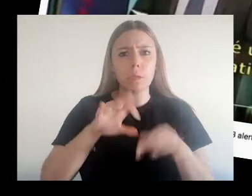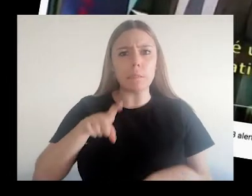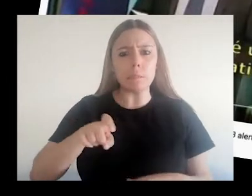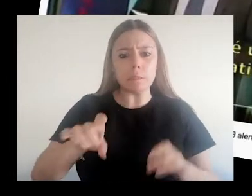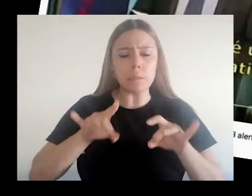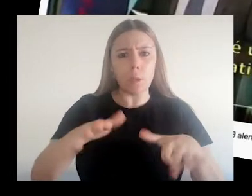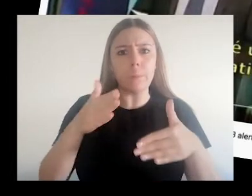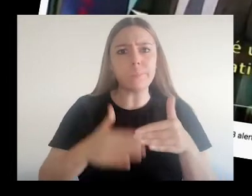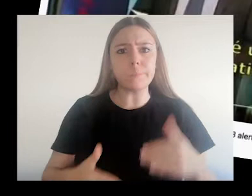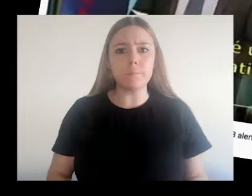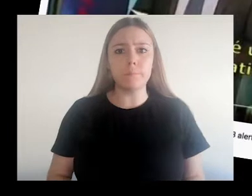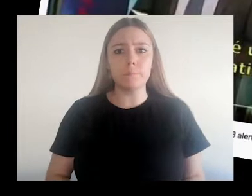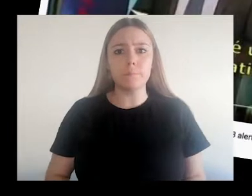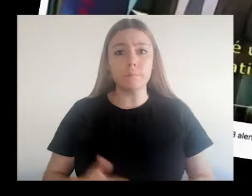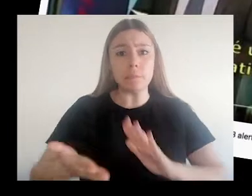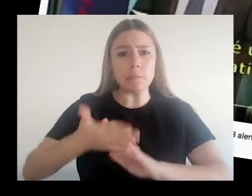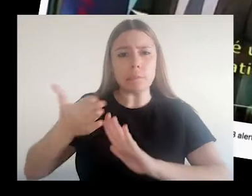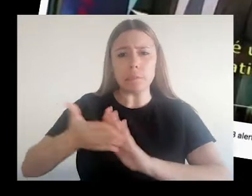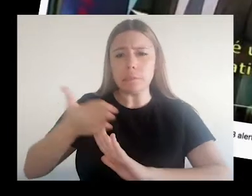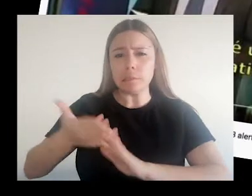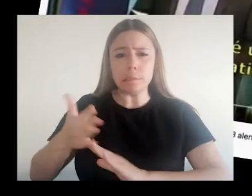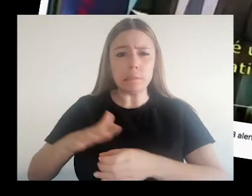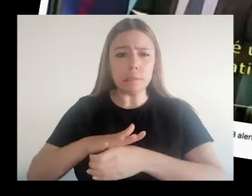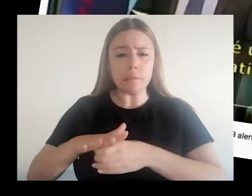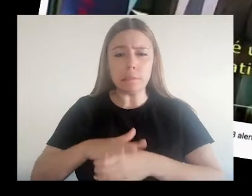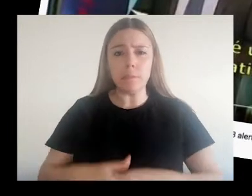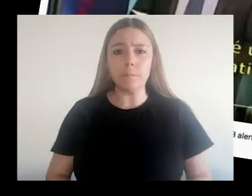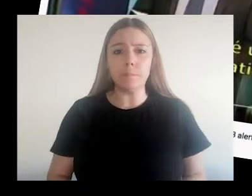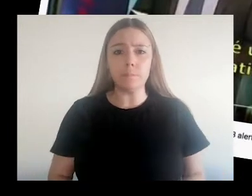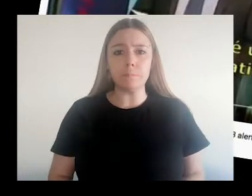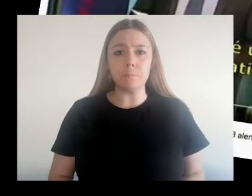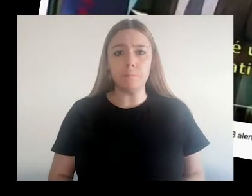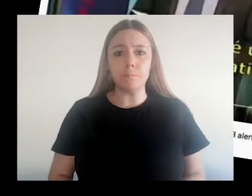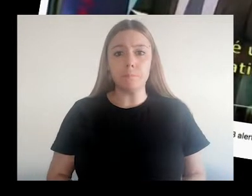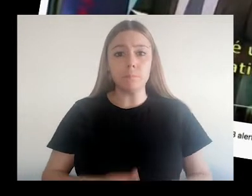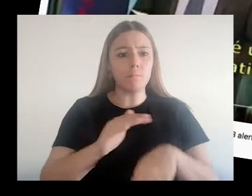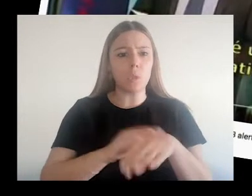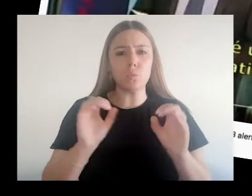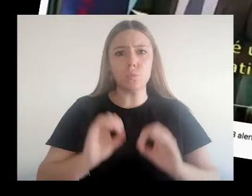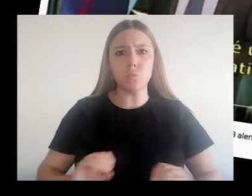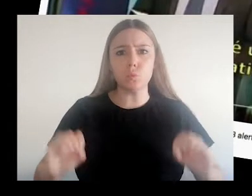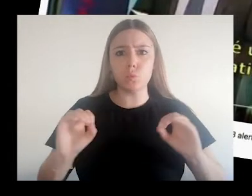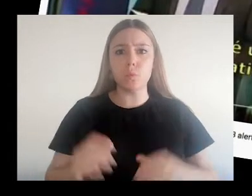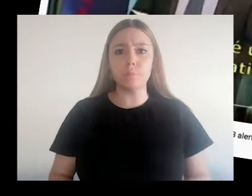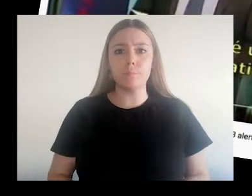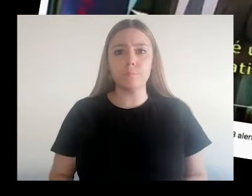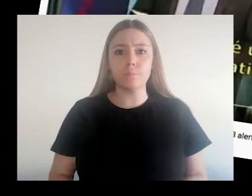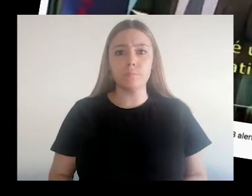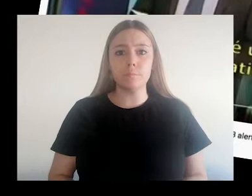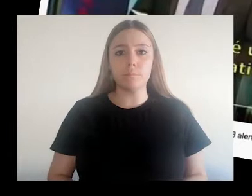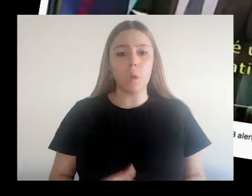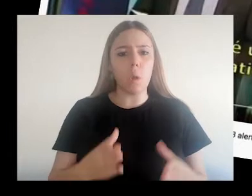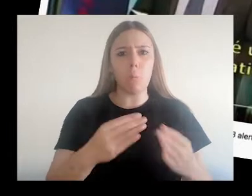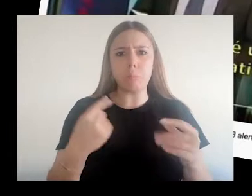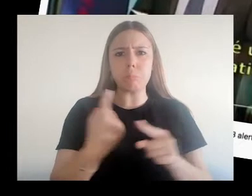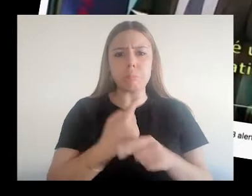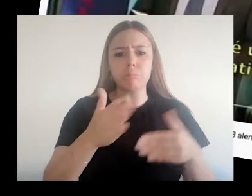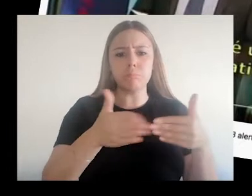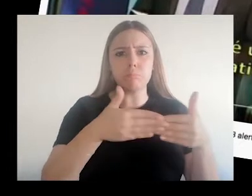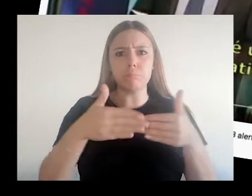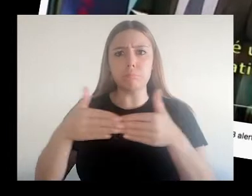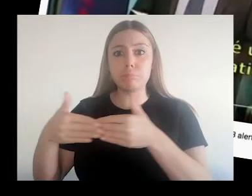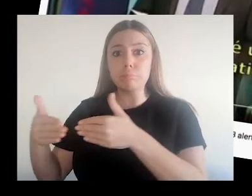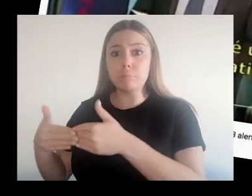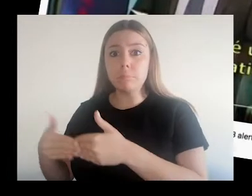virus has reached Australia. This is a rapidly emerging situation where there is not a cause for alarm. Muchas ciudades han tenido